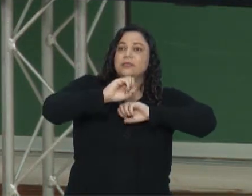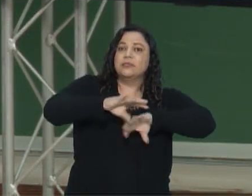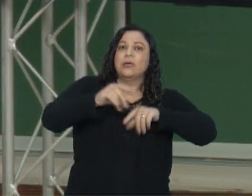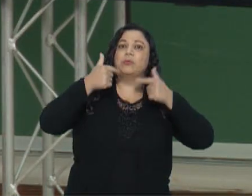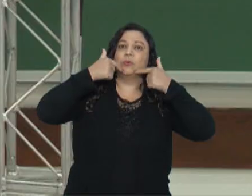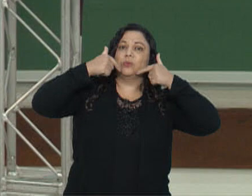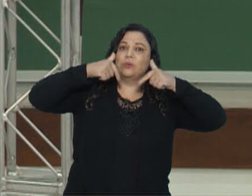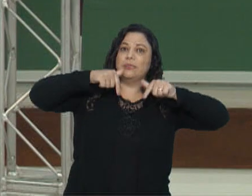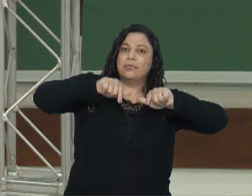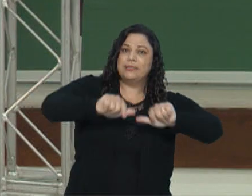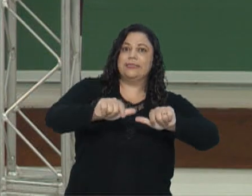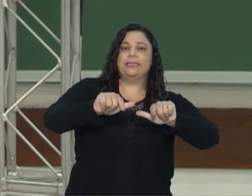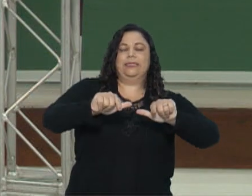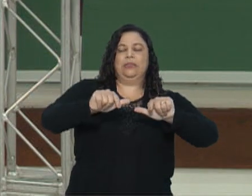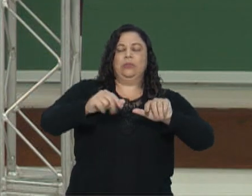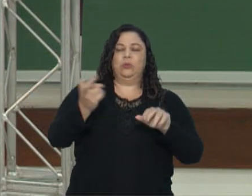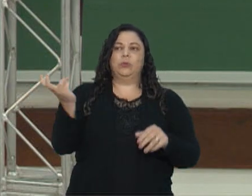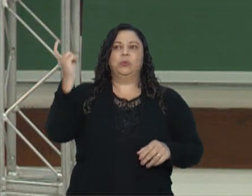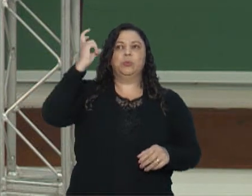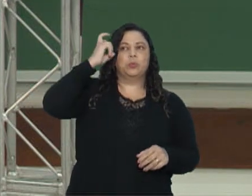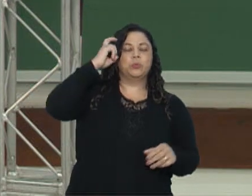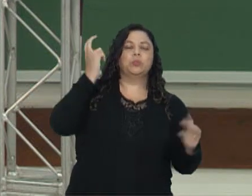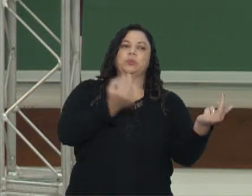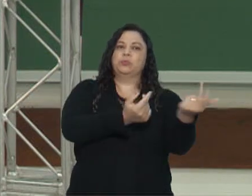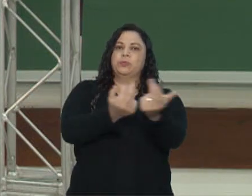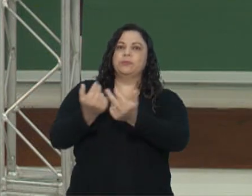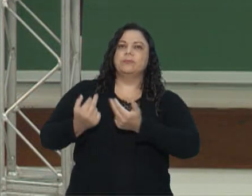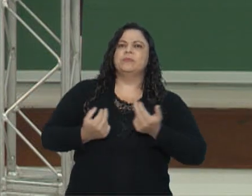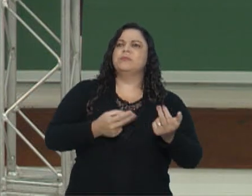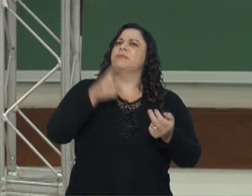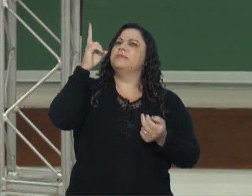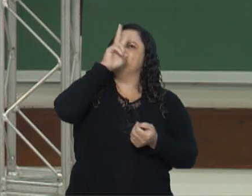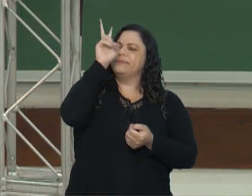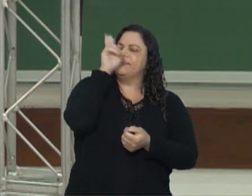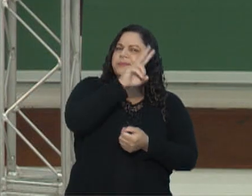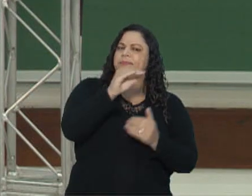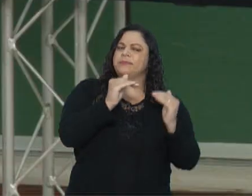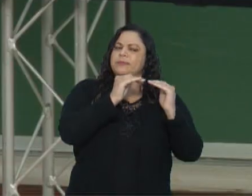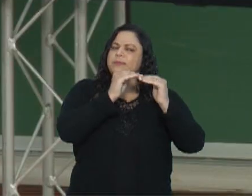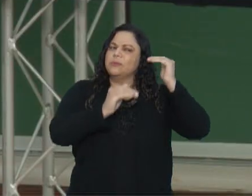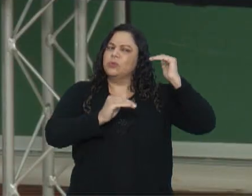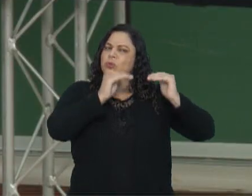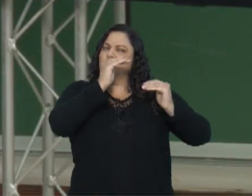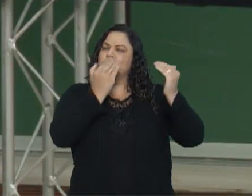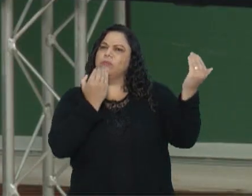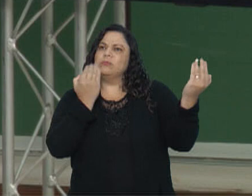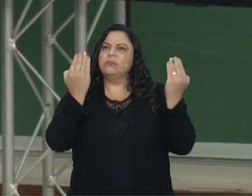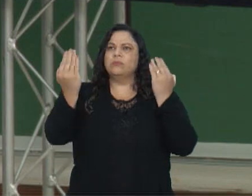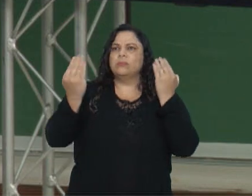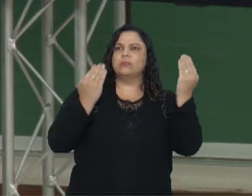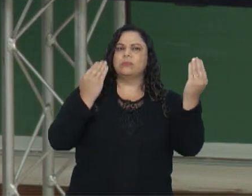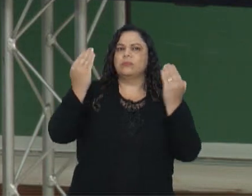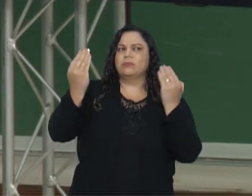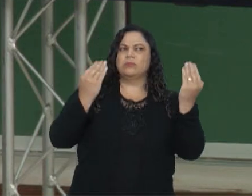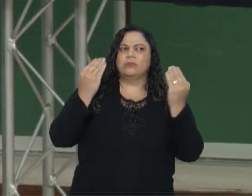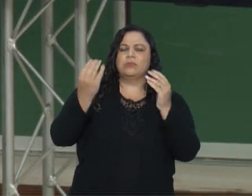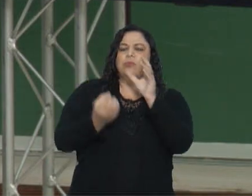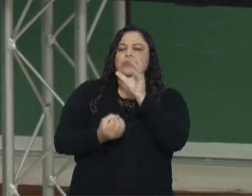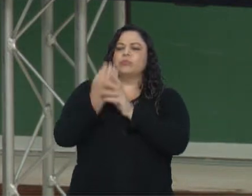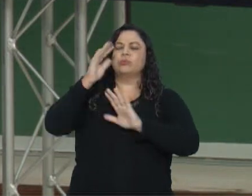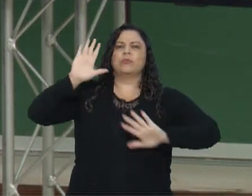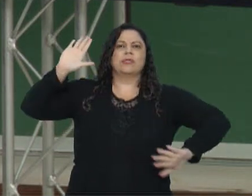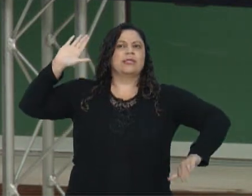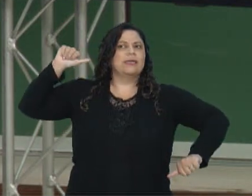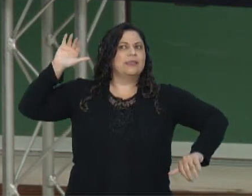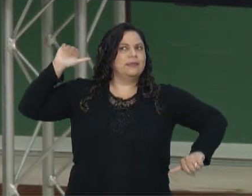tempo. Então, vocês devem lembrar que nós fizemos um contraste, um comparativo. Espanha, onde todo surgiu, o idioma espanhol